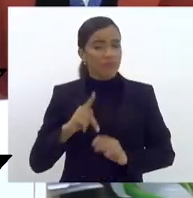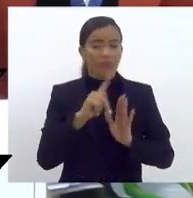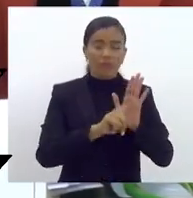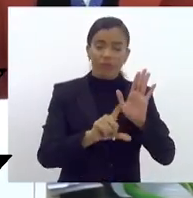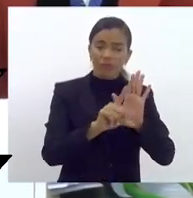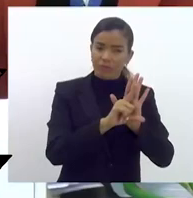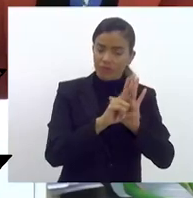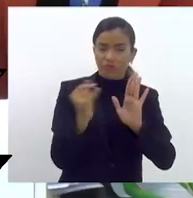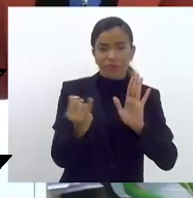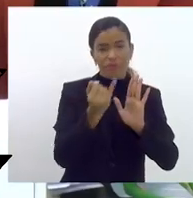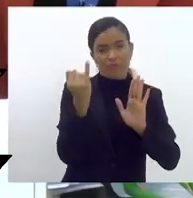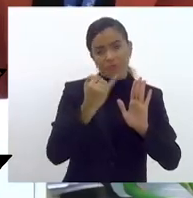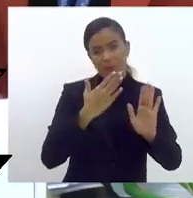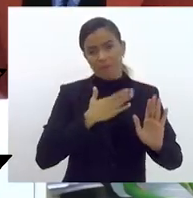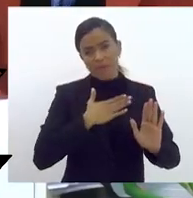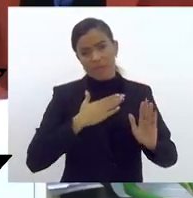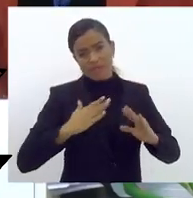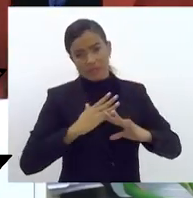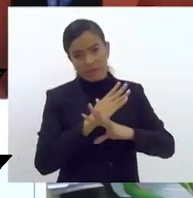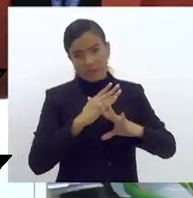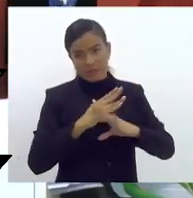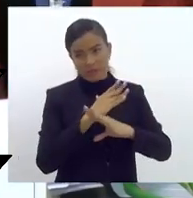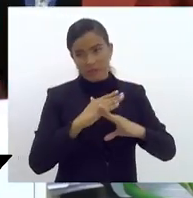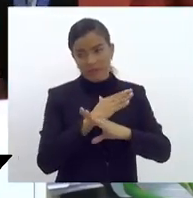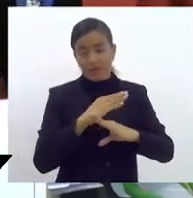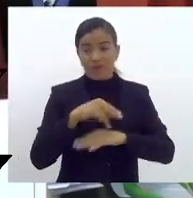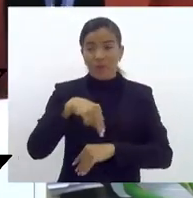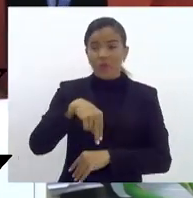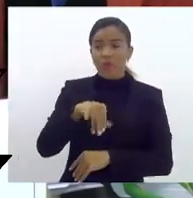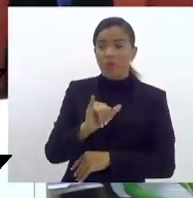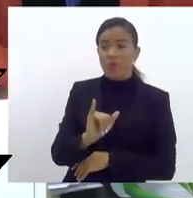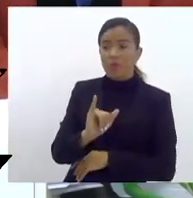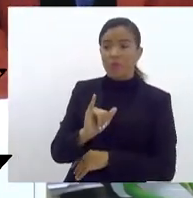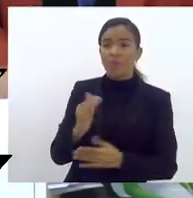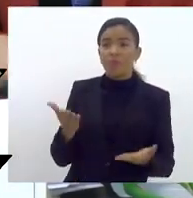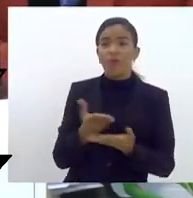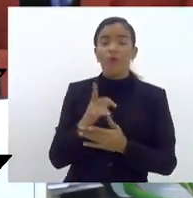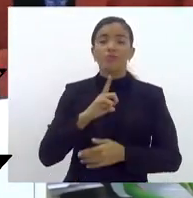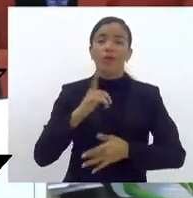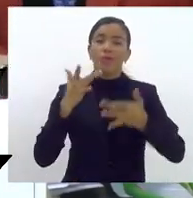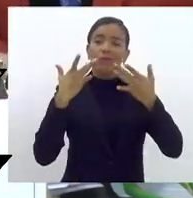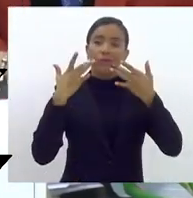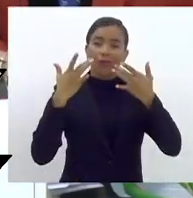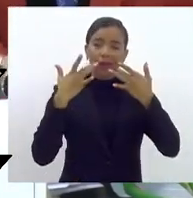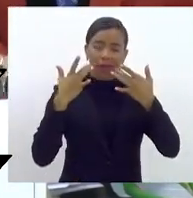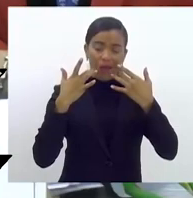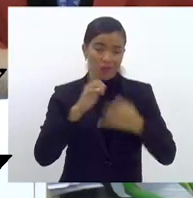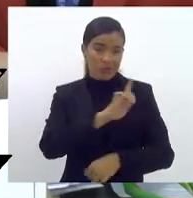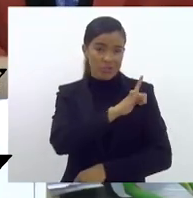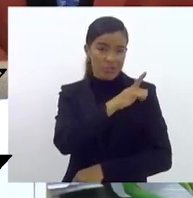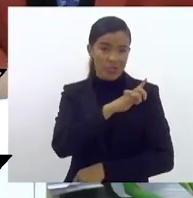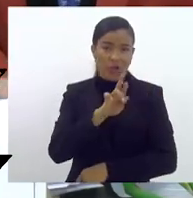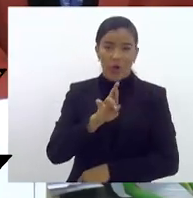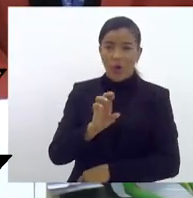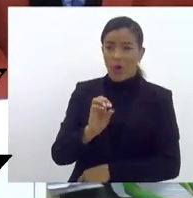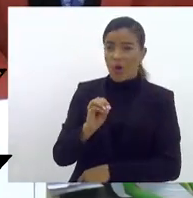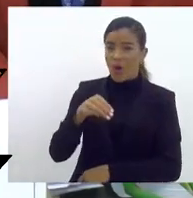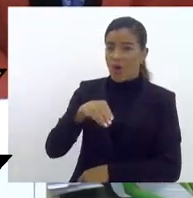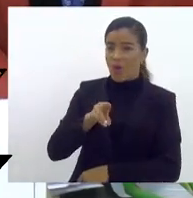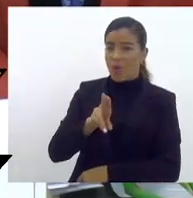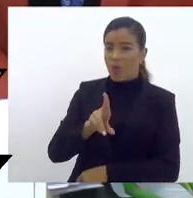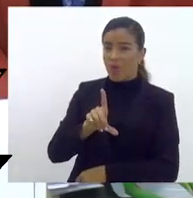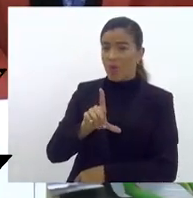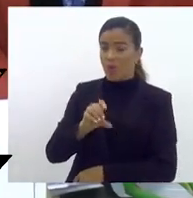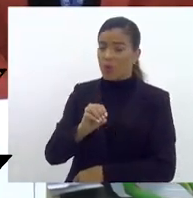de muito importante para minha cidade Nova Iguaçu hoje tem um teatro lá pelo gestor Rômulo que vem